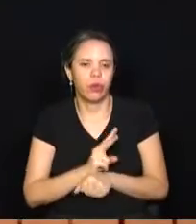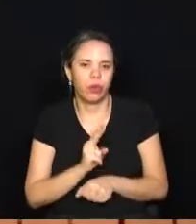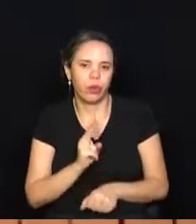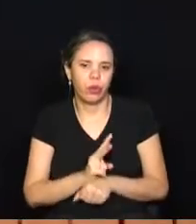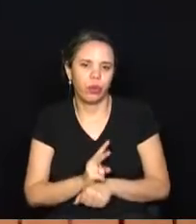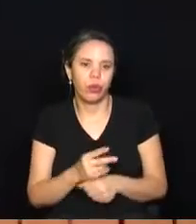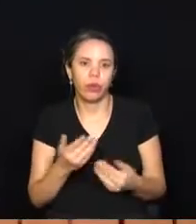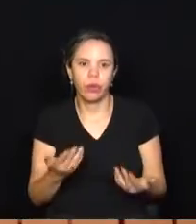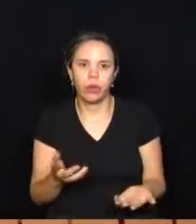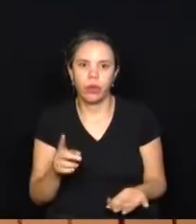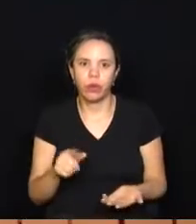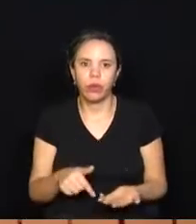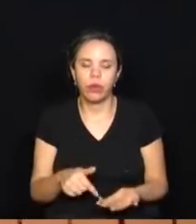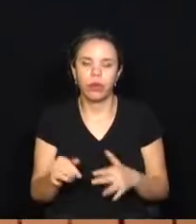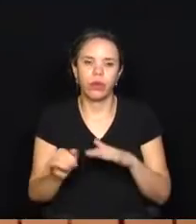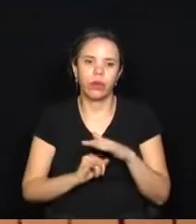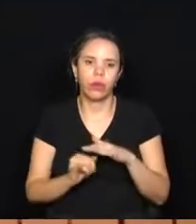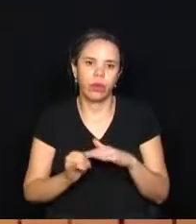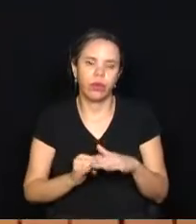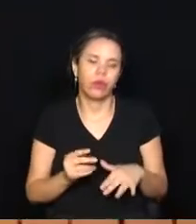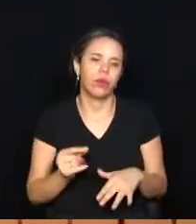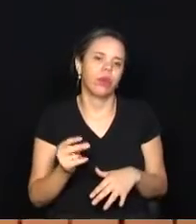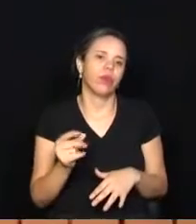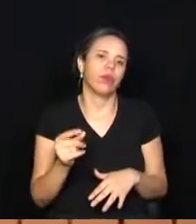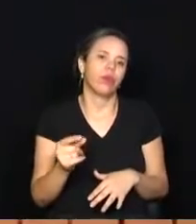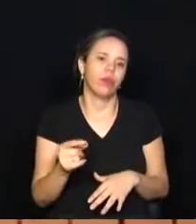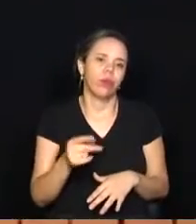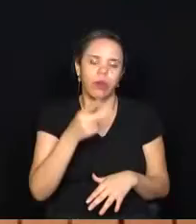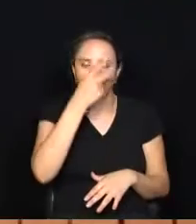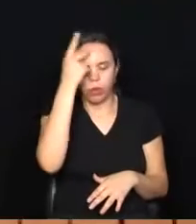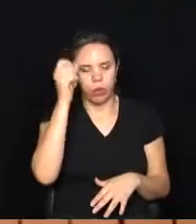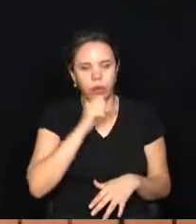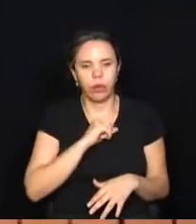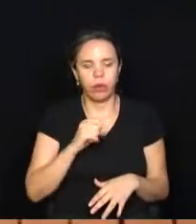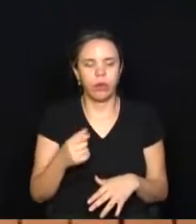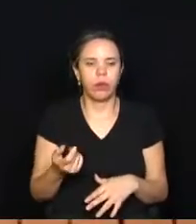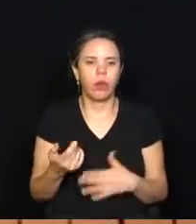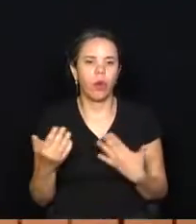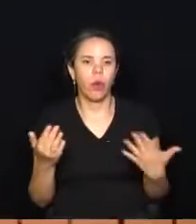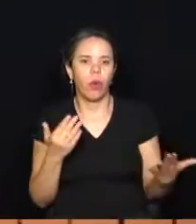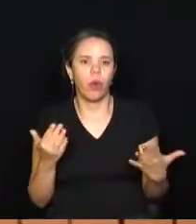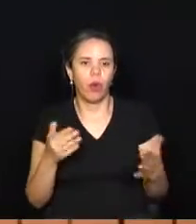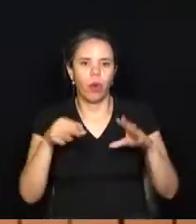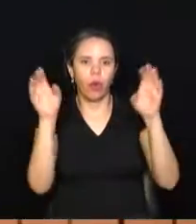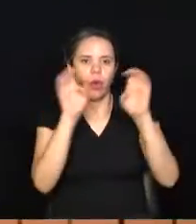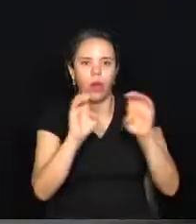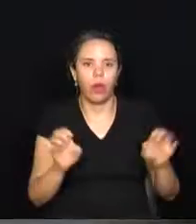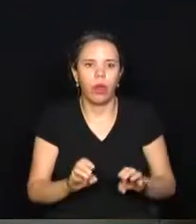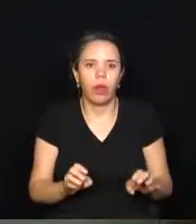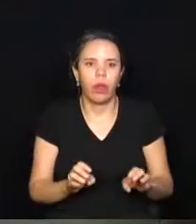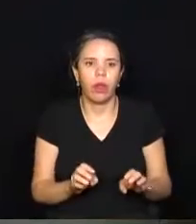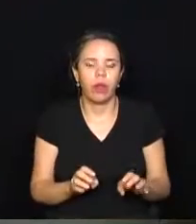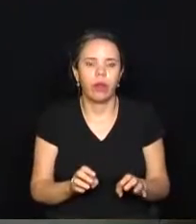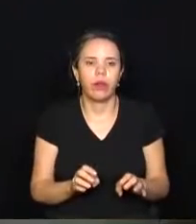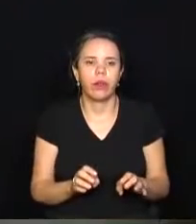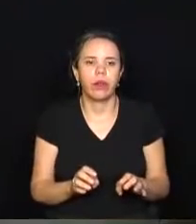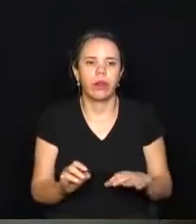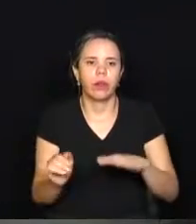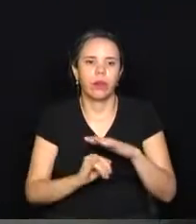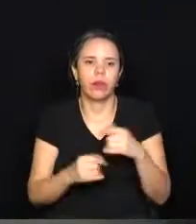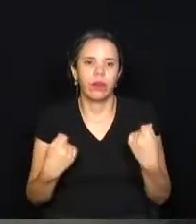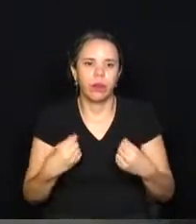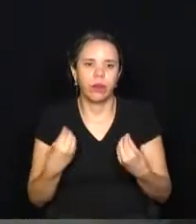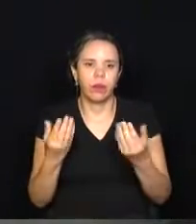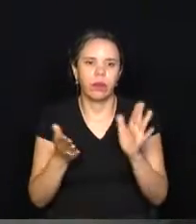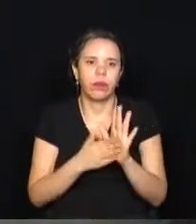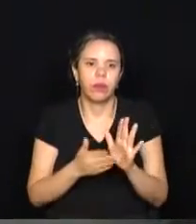Então, essa é uma instituição de longa permanência para idosos. E quais a estrutura que a instituição deve